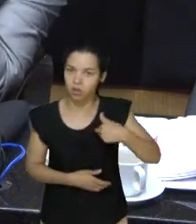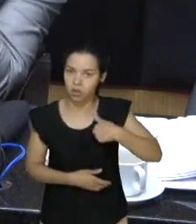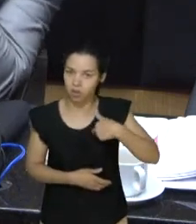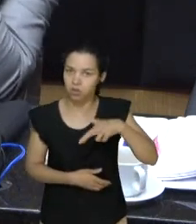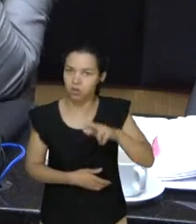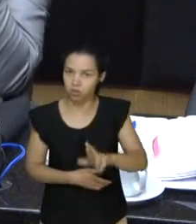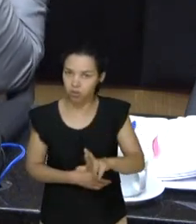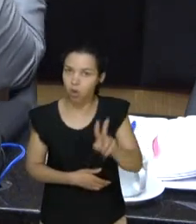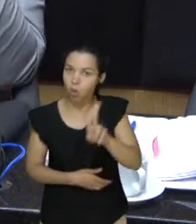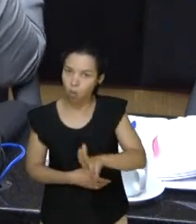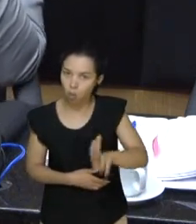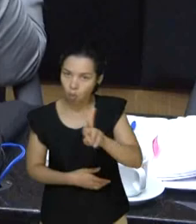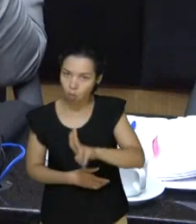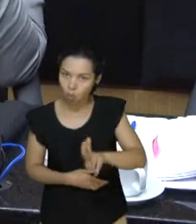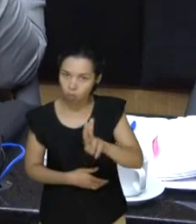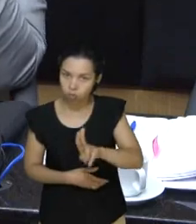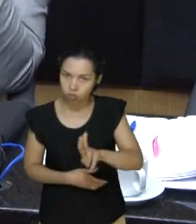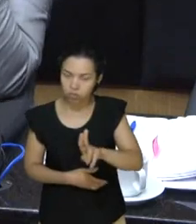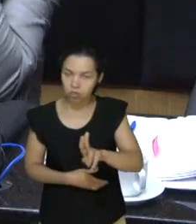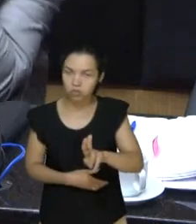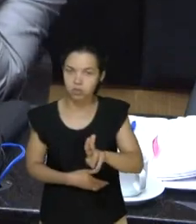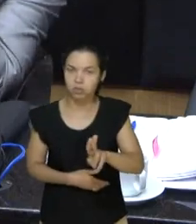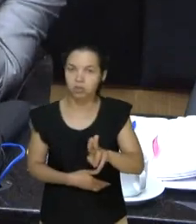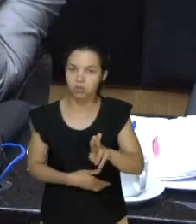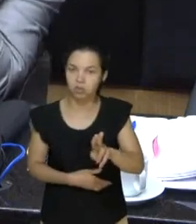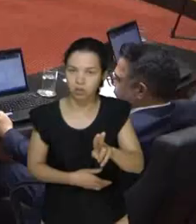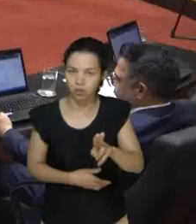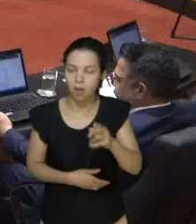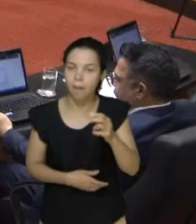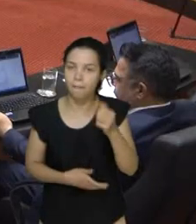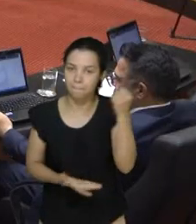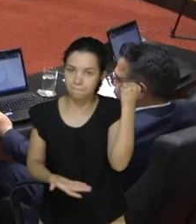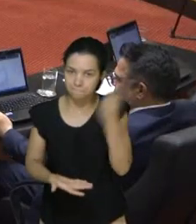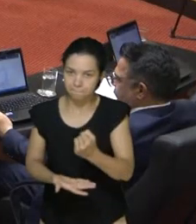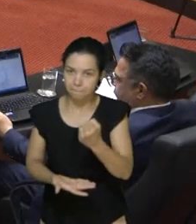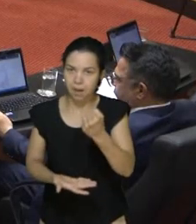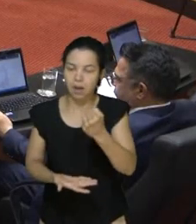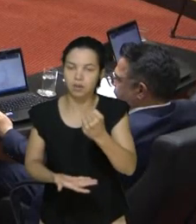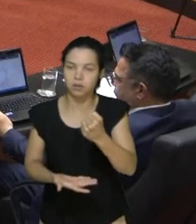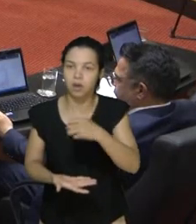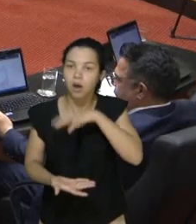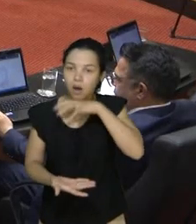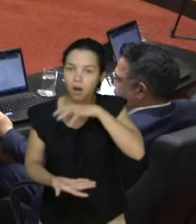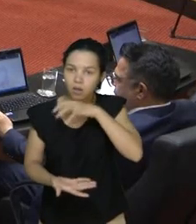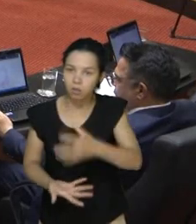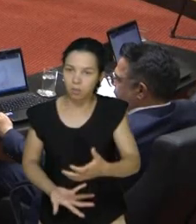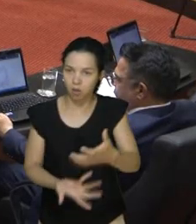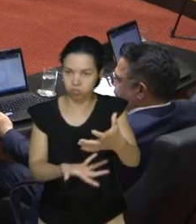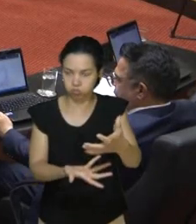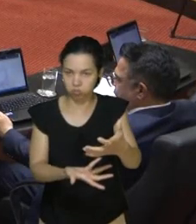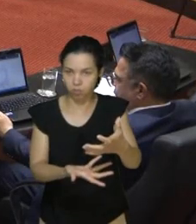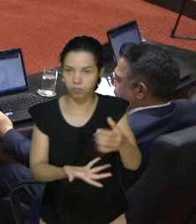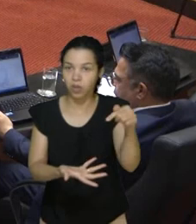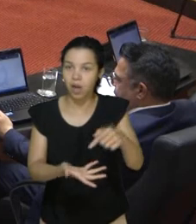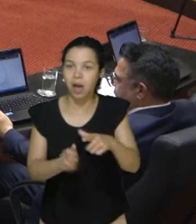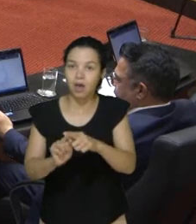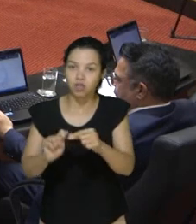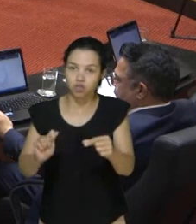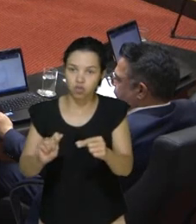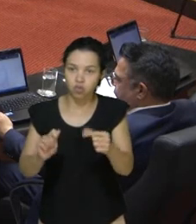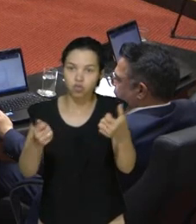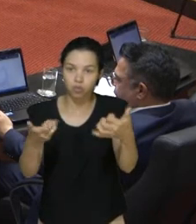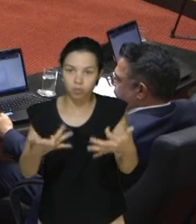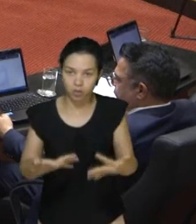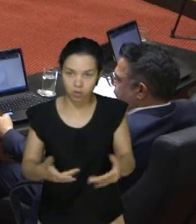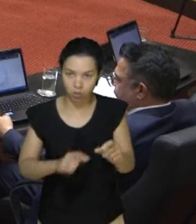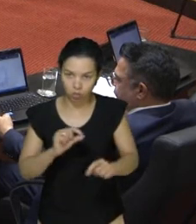que utilizam disso, de abates de animais. O que o artigo está dizendo é que,